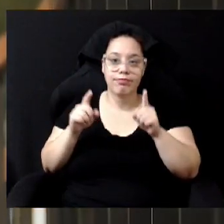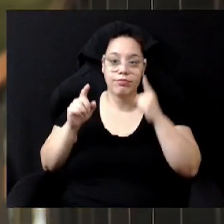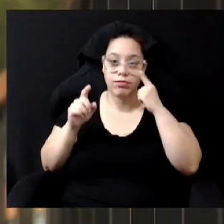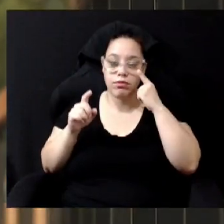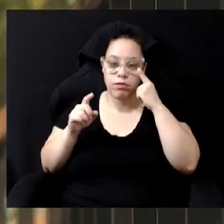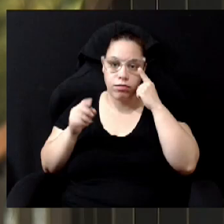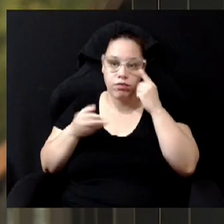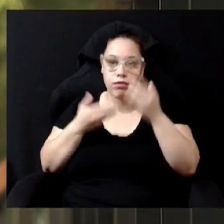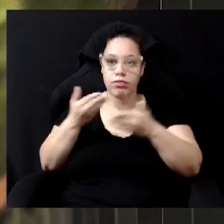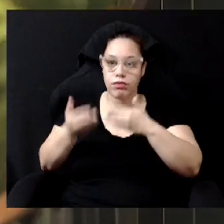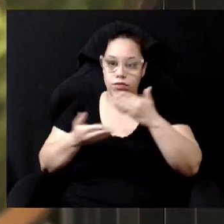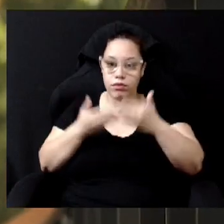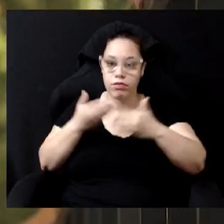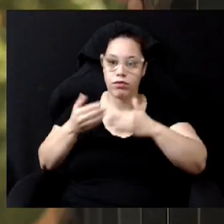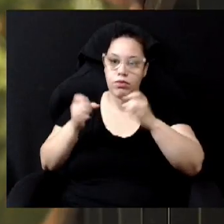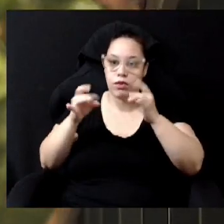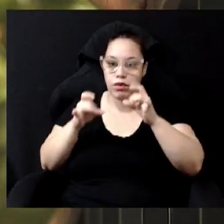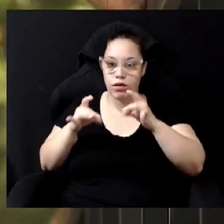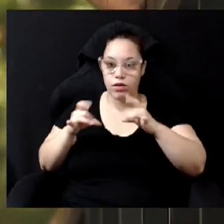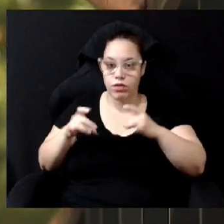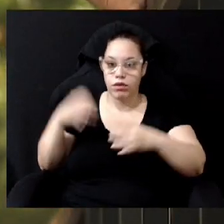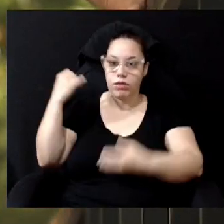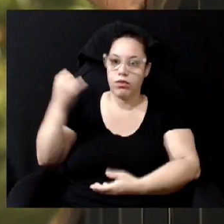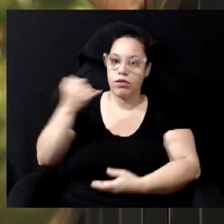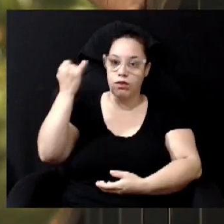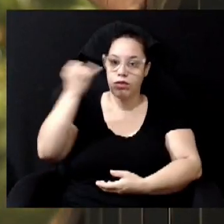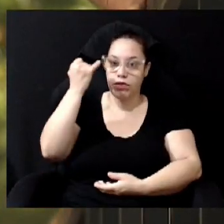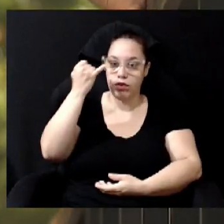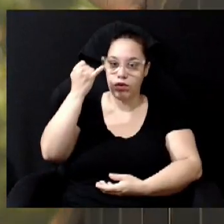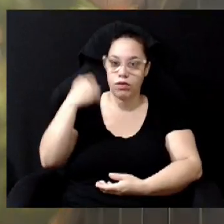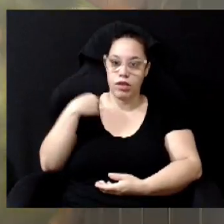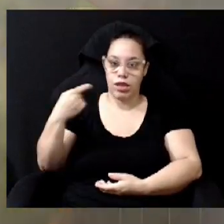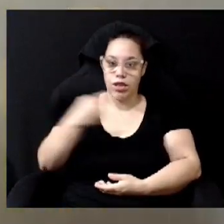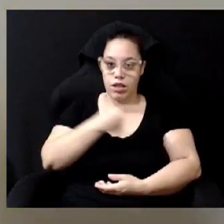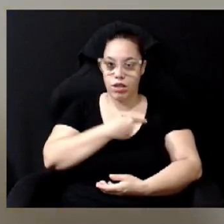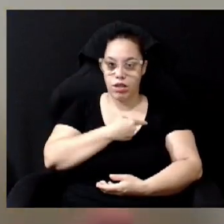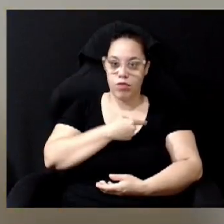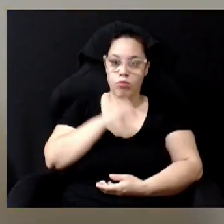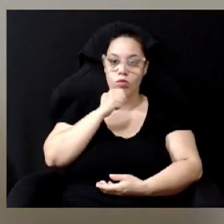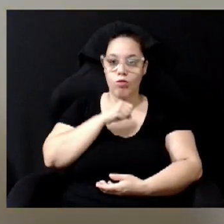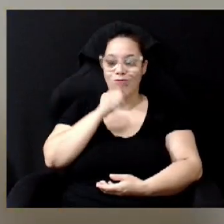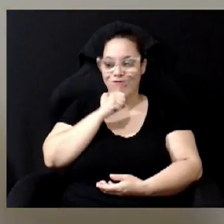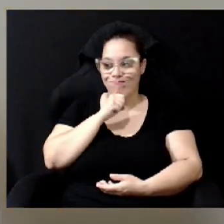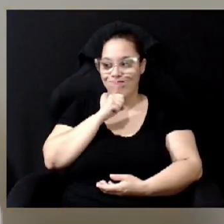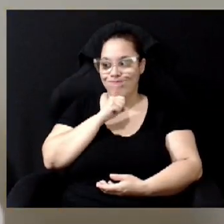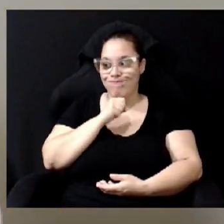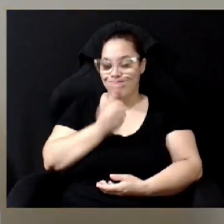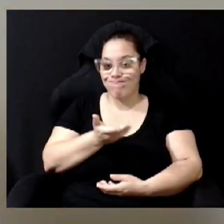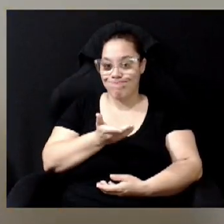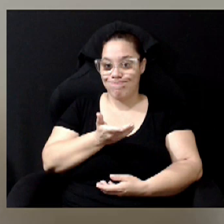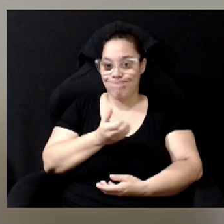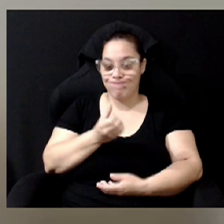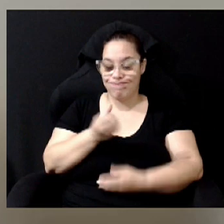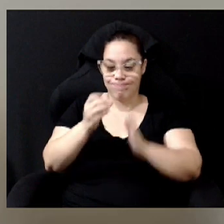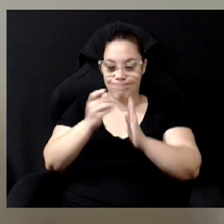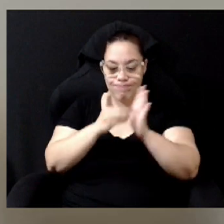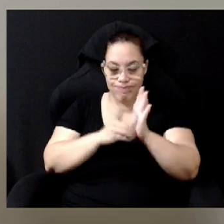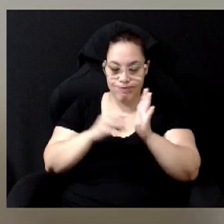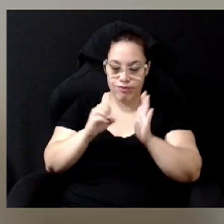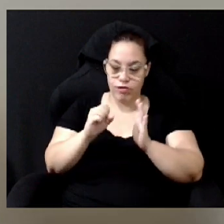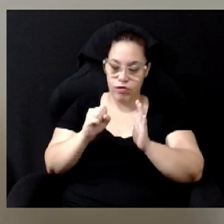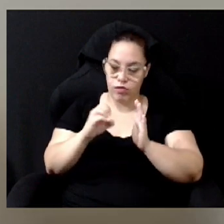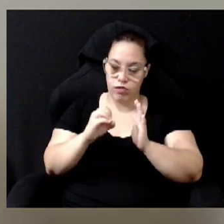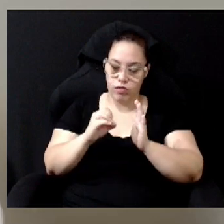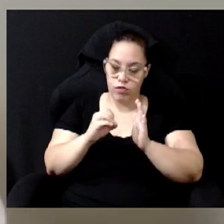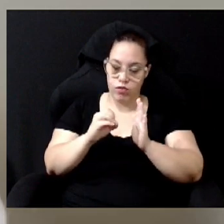um detalhe importante, que a nossa população está envelhecendo, né? Se na década de 80 a nossa